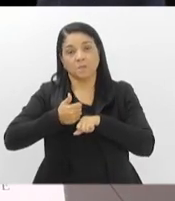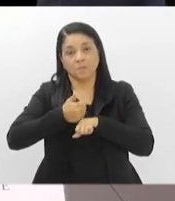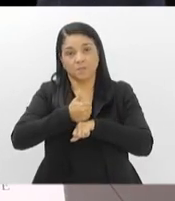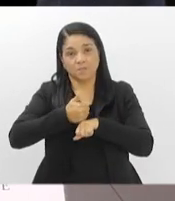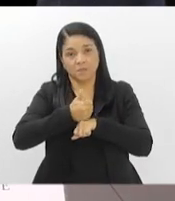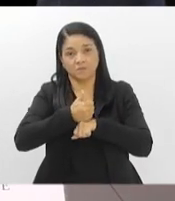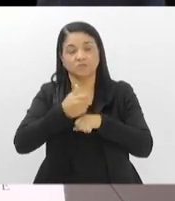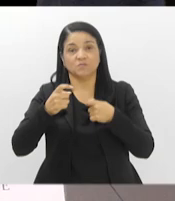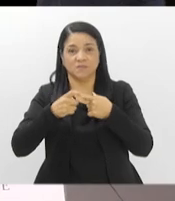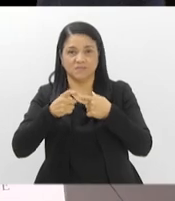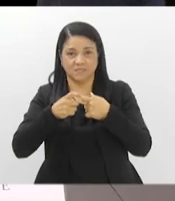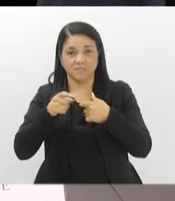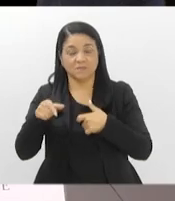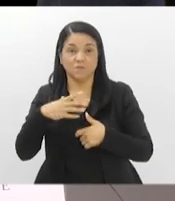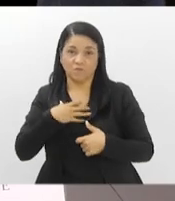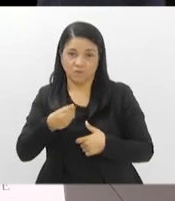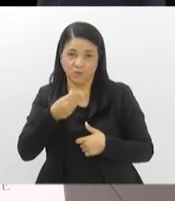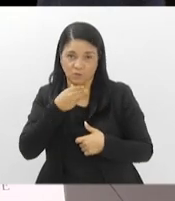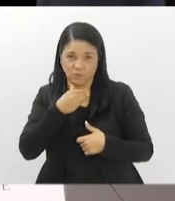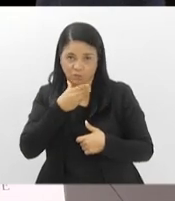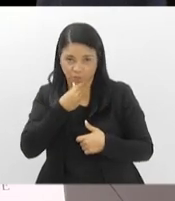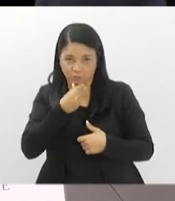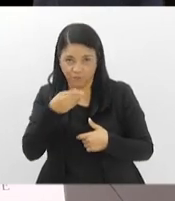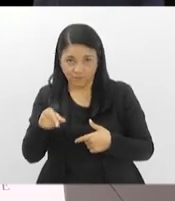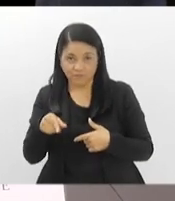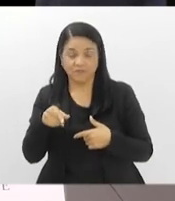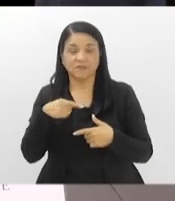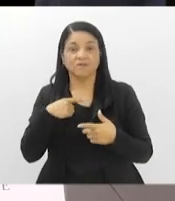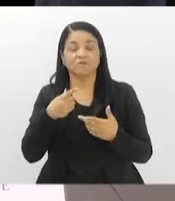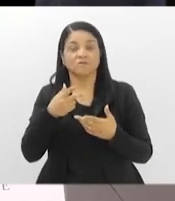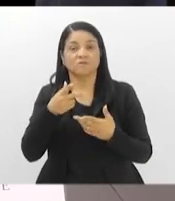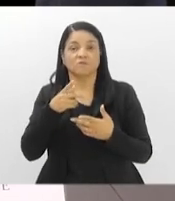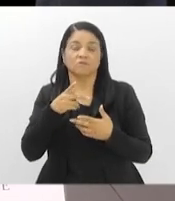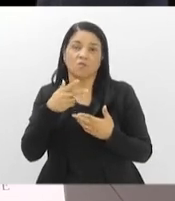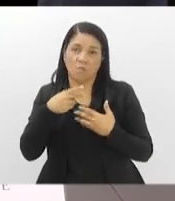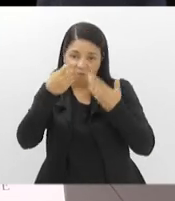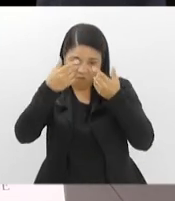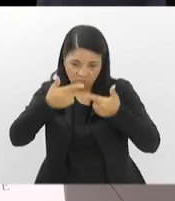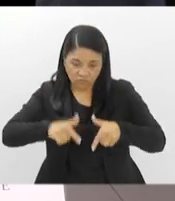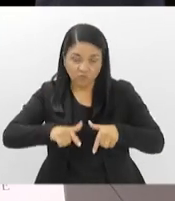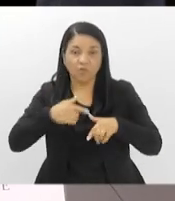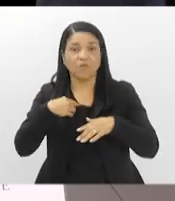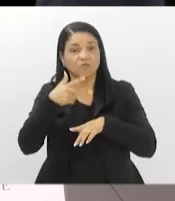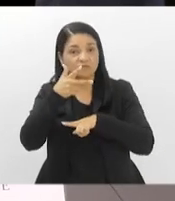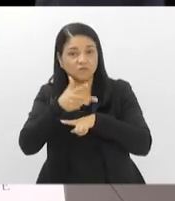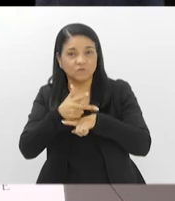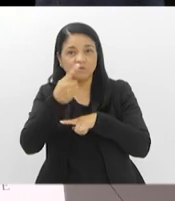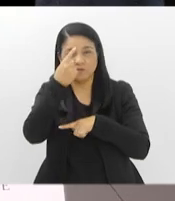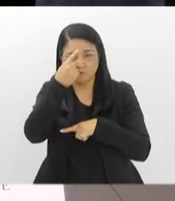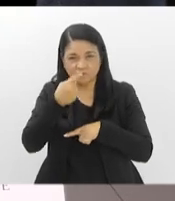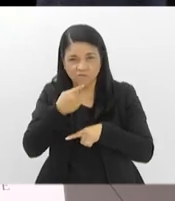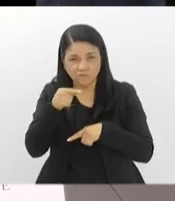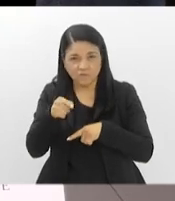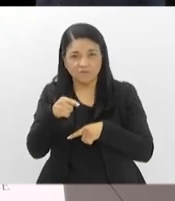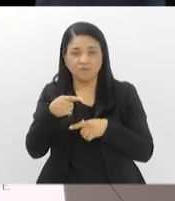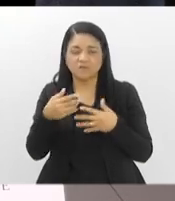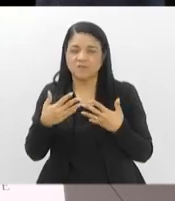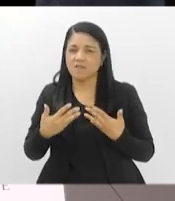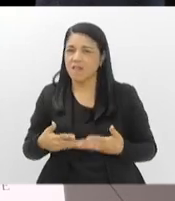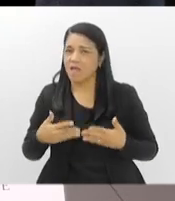e conforme eu falei os vídeos que passaram foram vídeos brandos que Se nós formos ver mesmo a realidade nobres